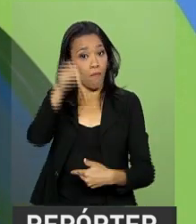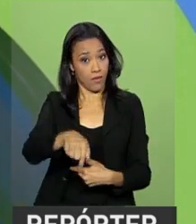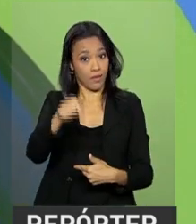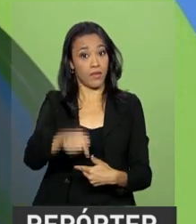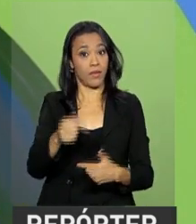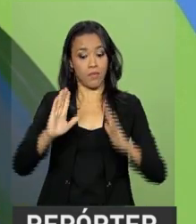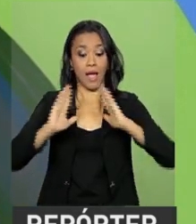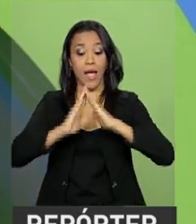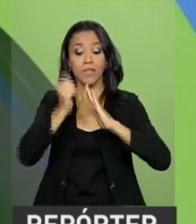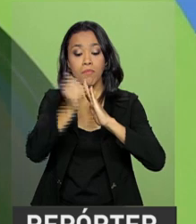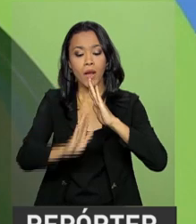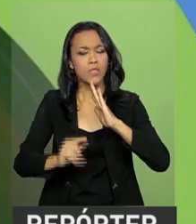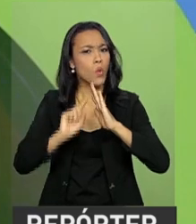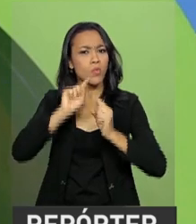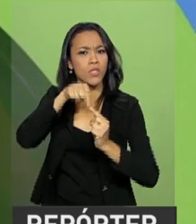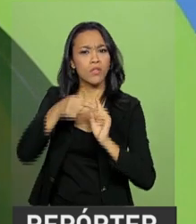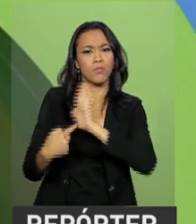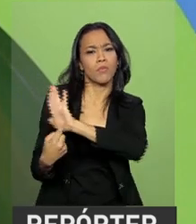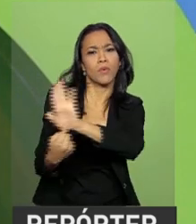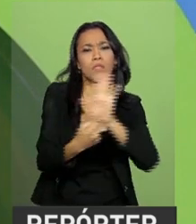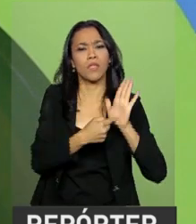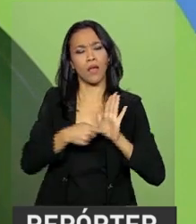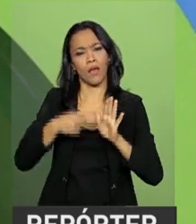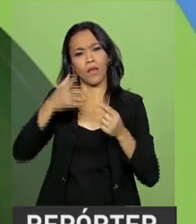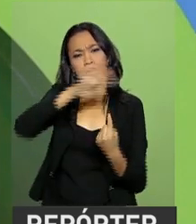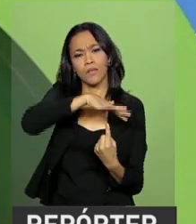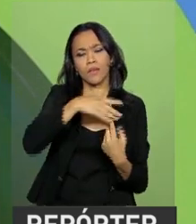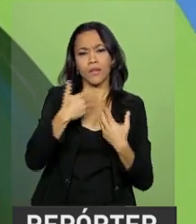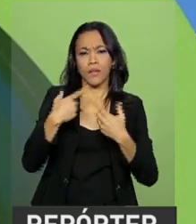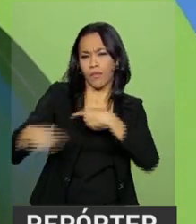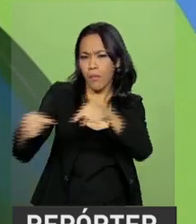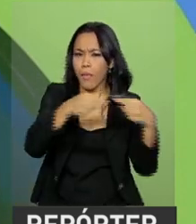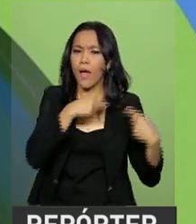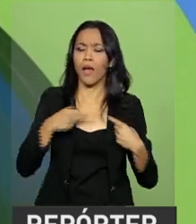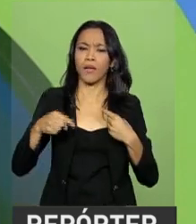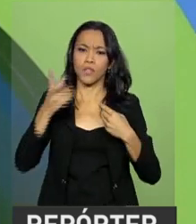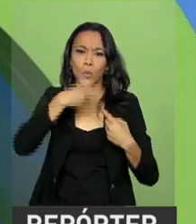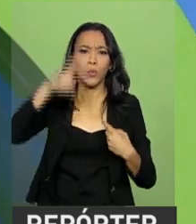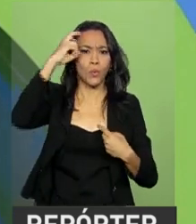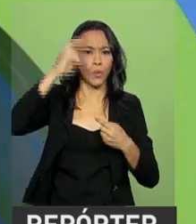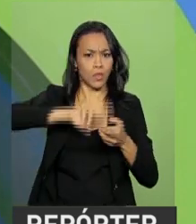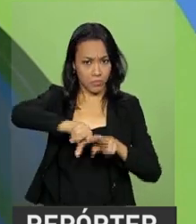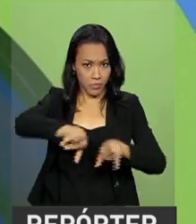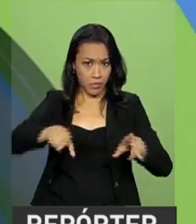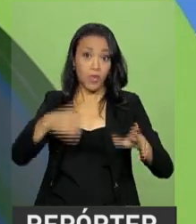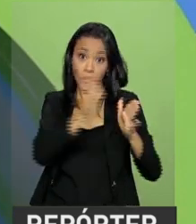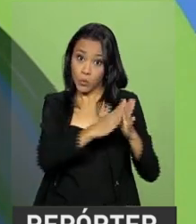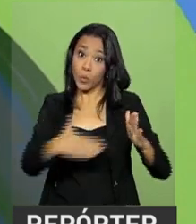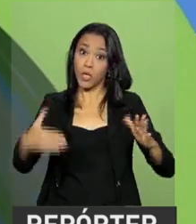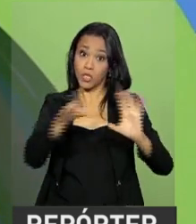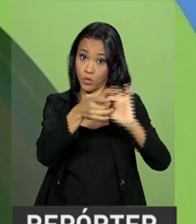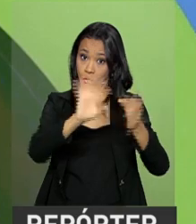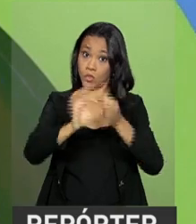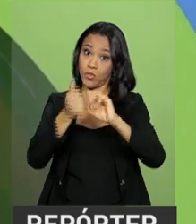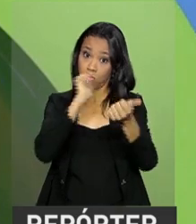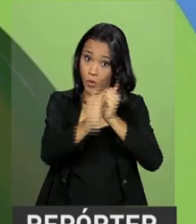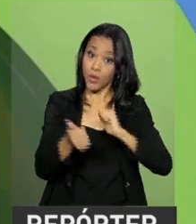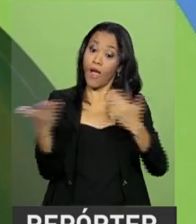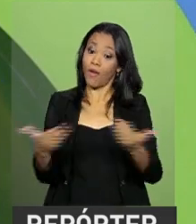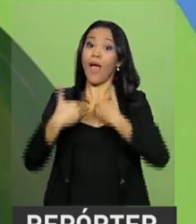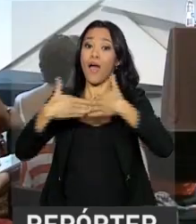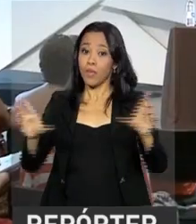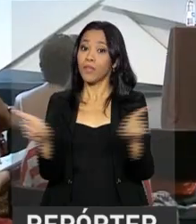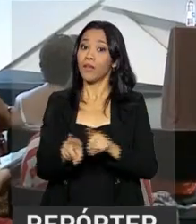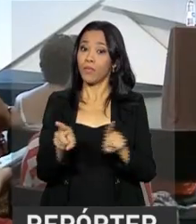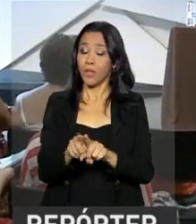a exposições, debates e apresentações culturais que funcionou durante os Jogos Olímpicos e continua aberto nas